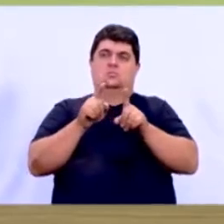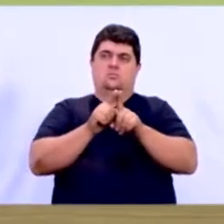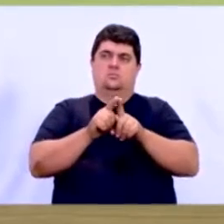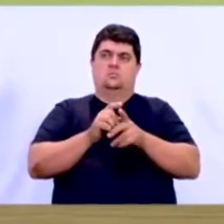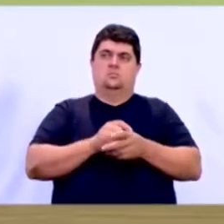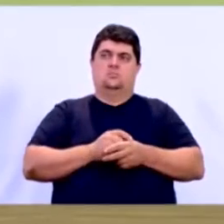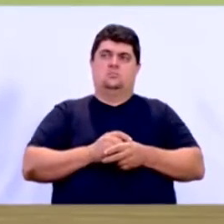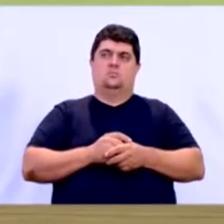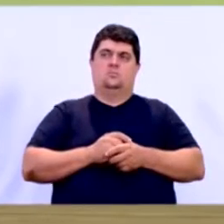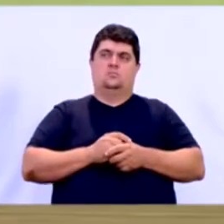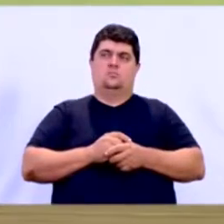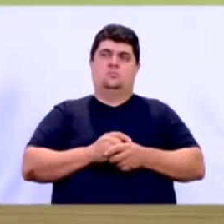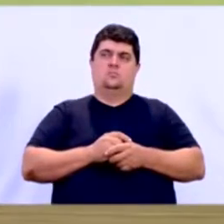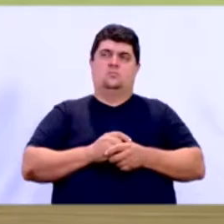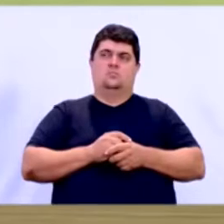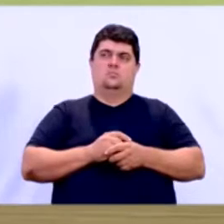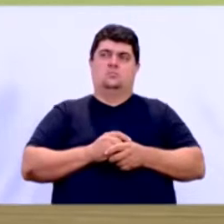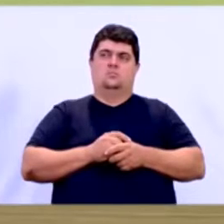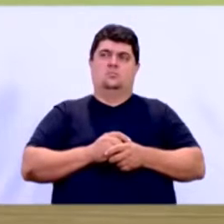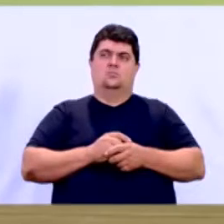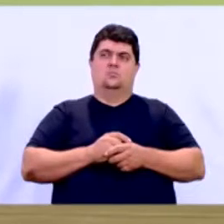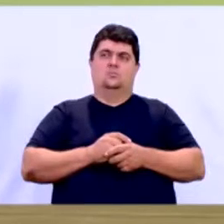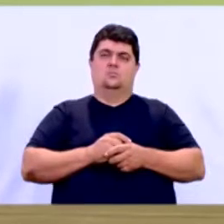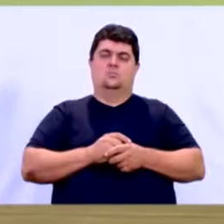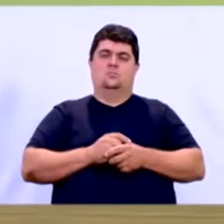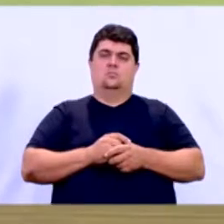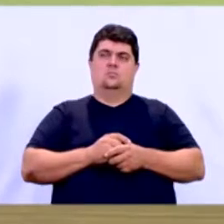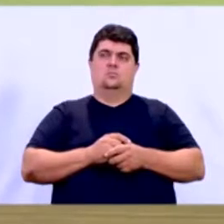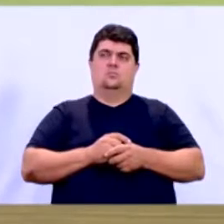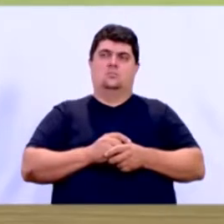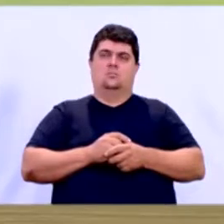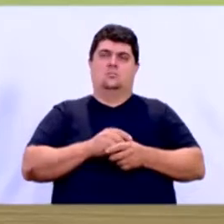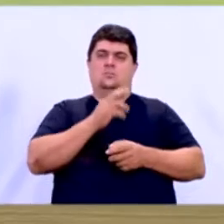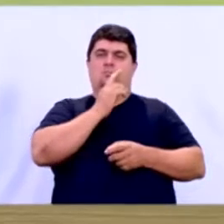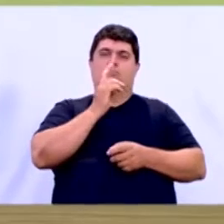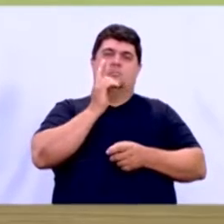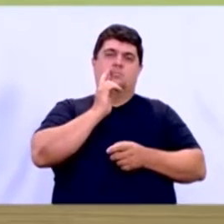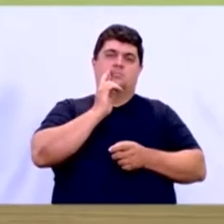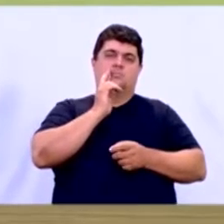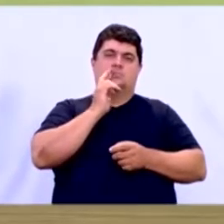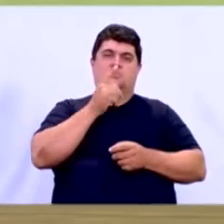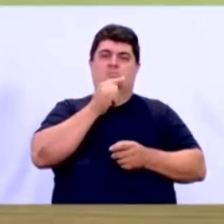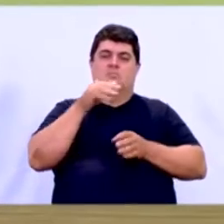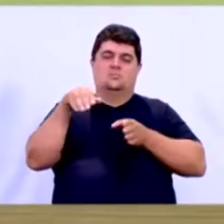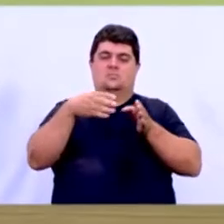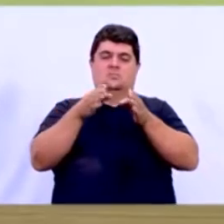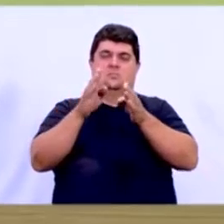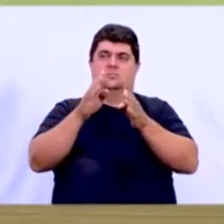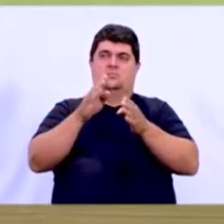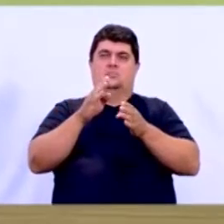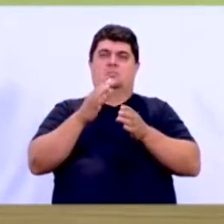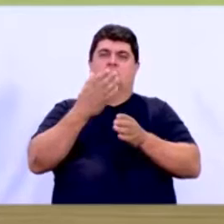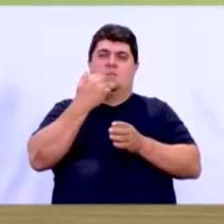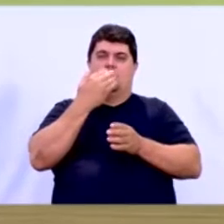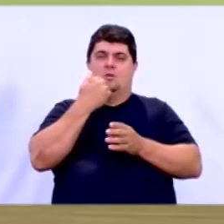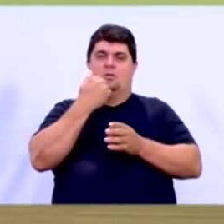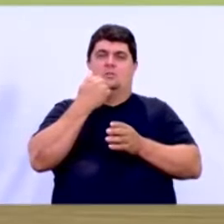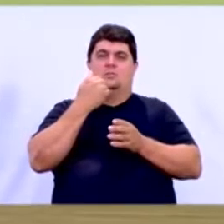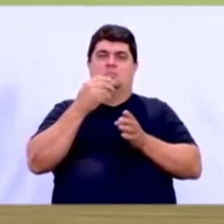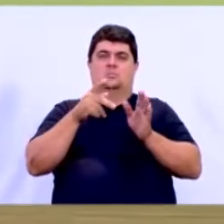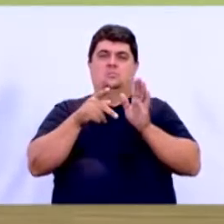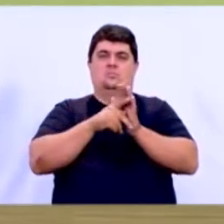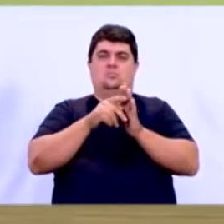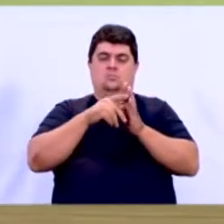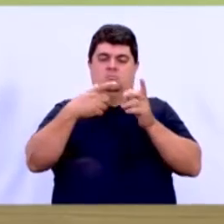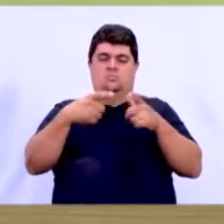pouquinho mais. Isso mesmo. A Maristela, que colocou um restaurante flutuante, então seria cozinha regional,